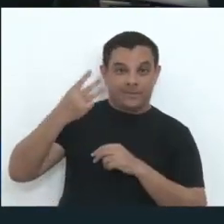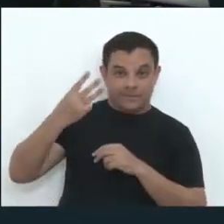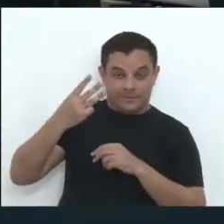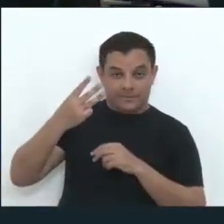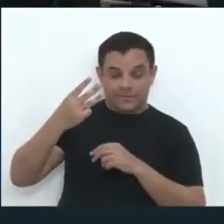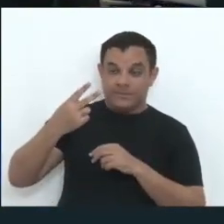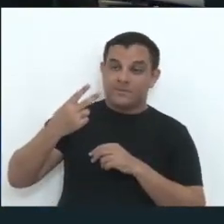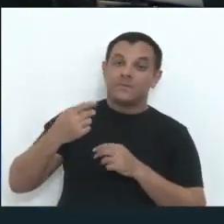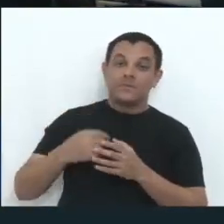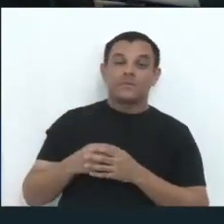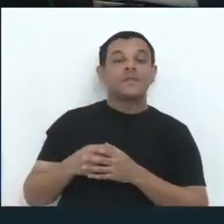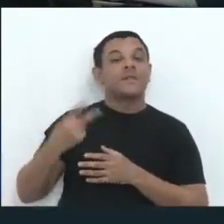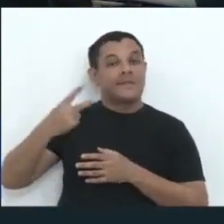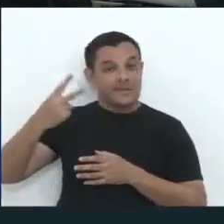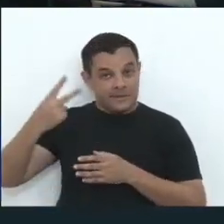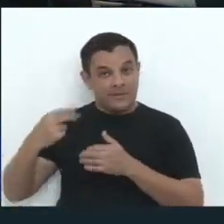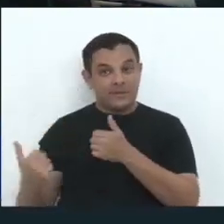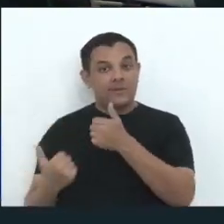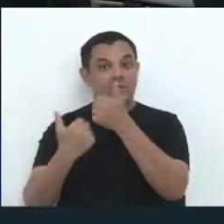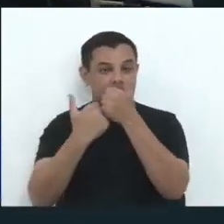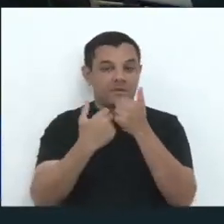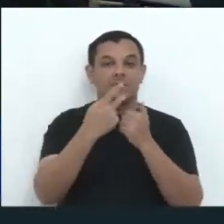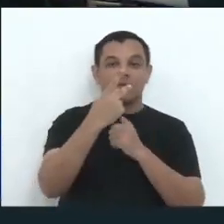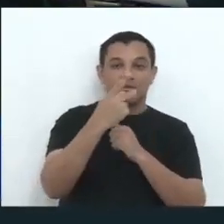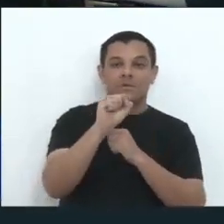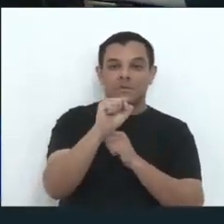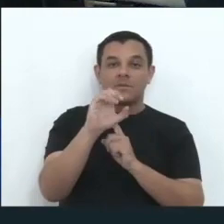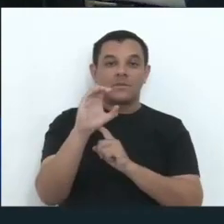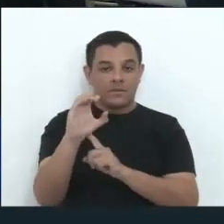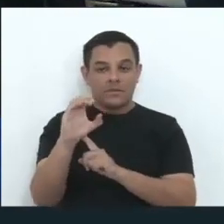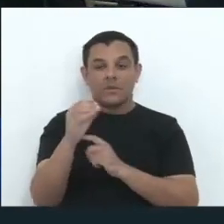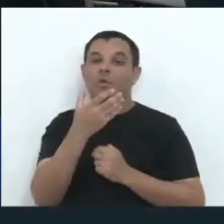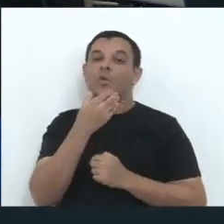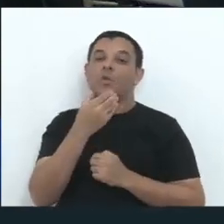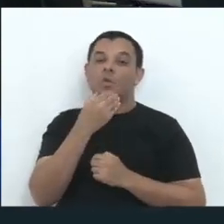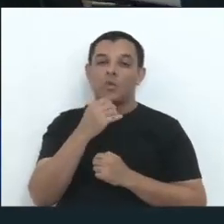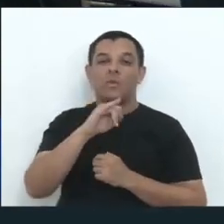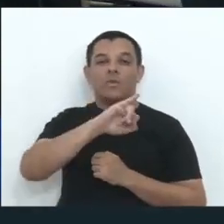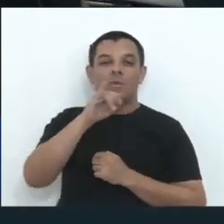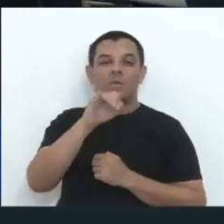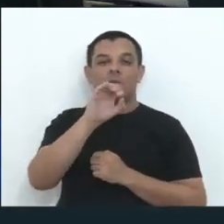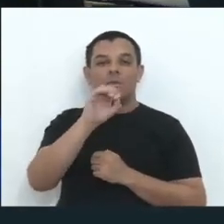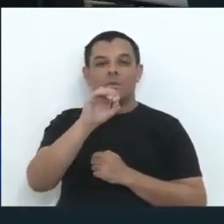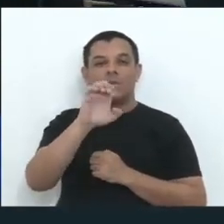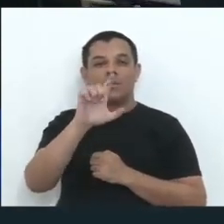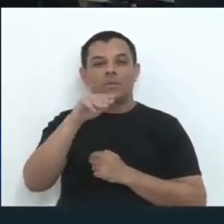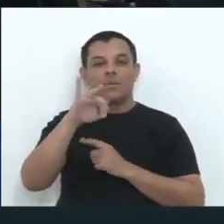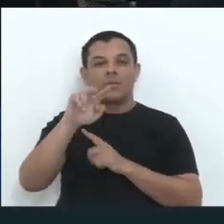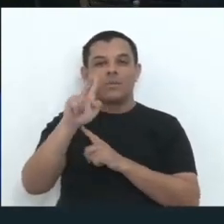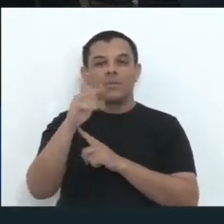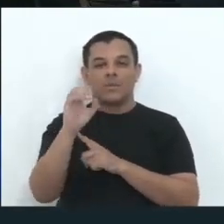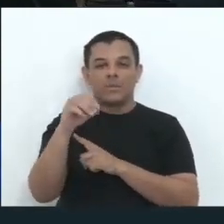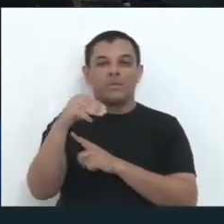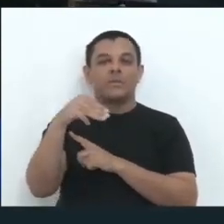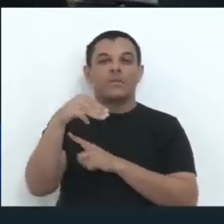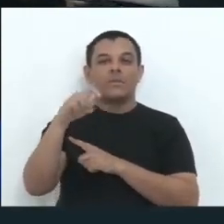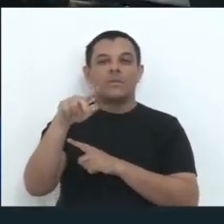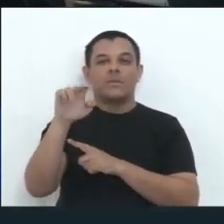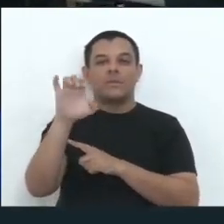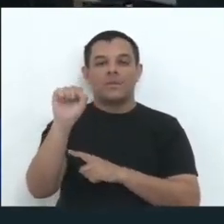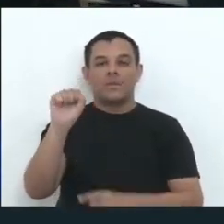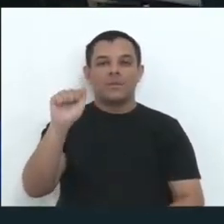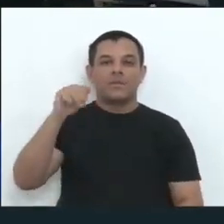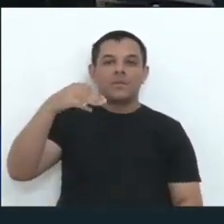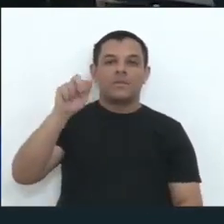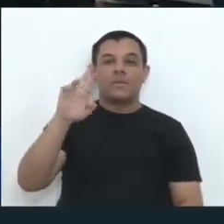segundo suplente do PSC, o senhor Joemílio Neres Amaral, que compareceu nessa